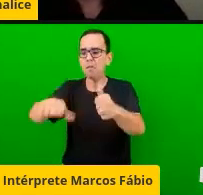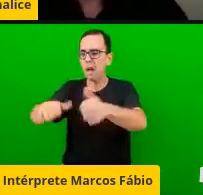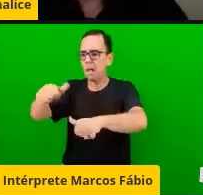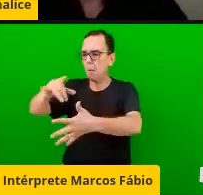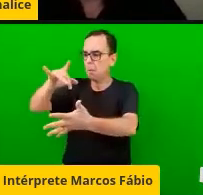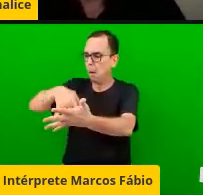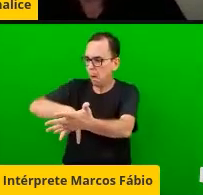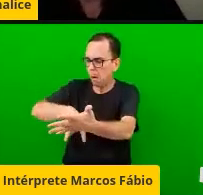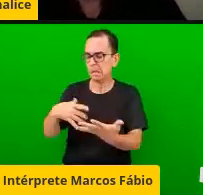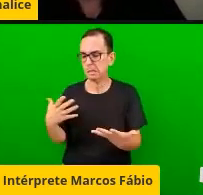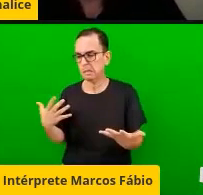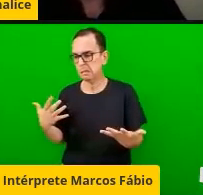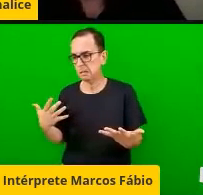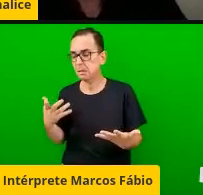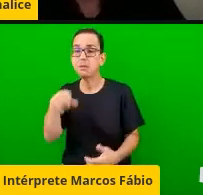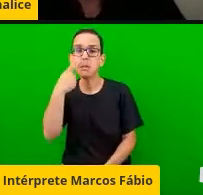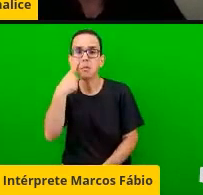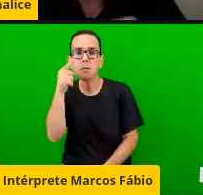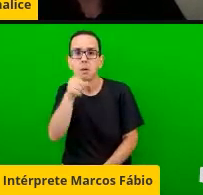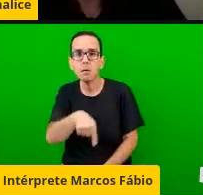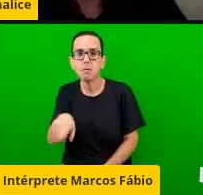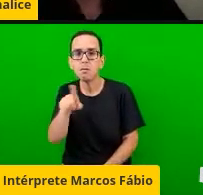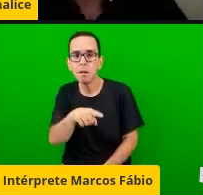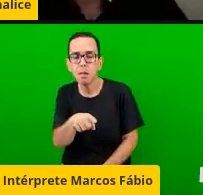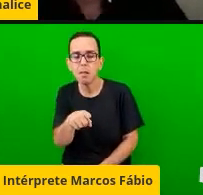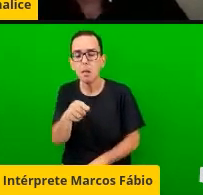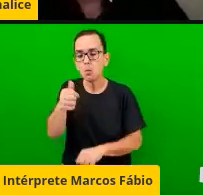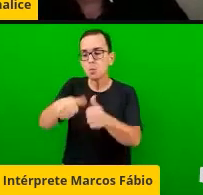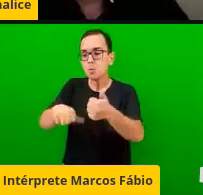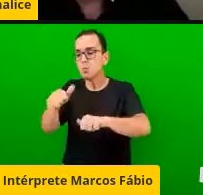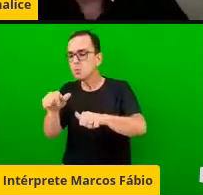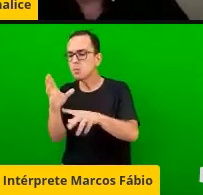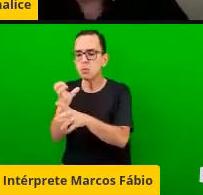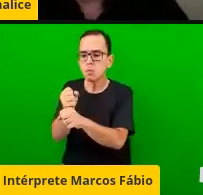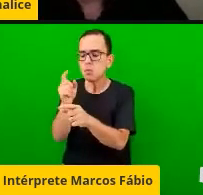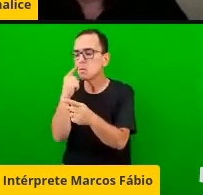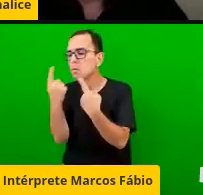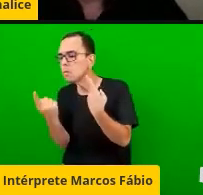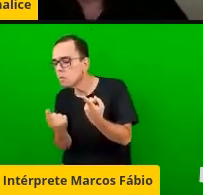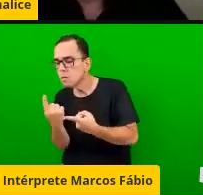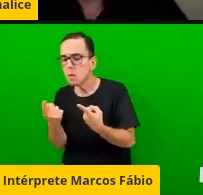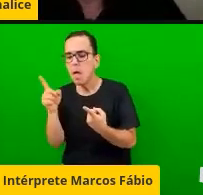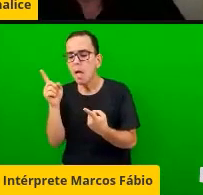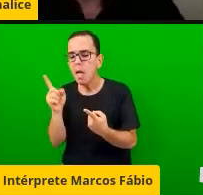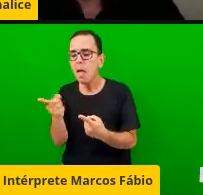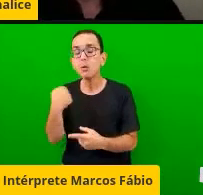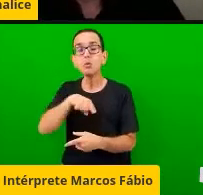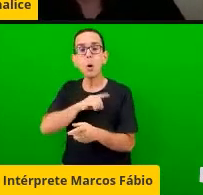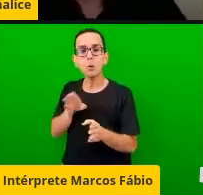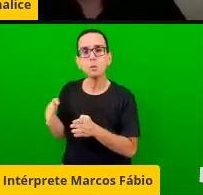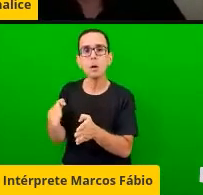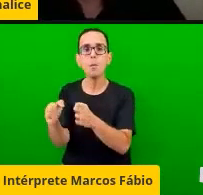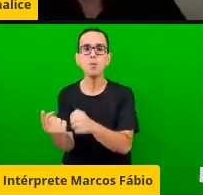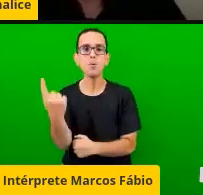né? E aí, vocês vão ler a diagnóstica formativa e somativa. O bacana é que a avaliação, ela nos mostra os caminhos, né? Se o